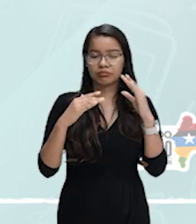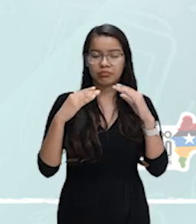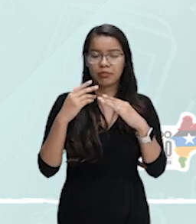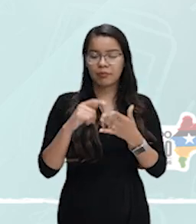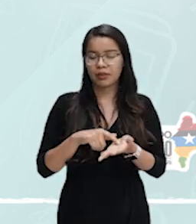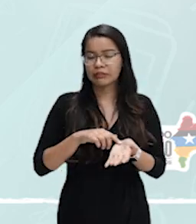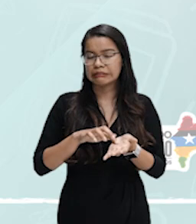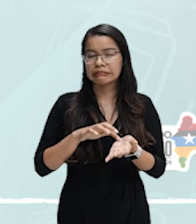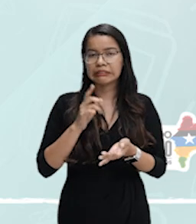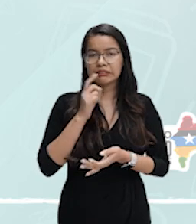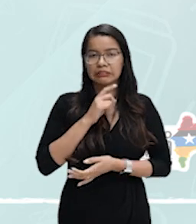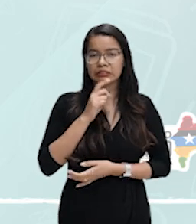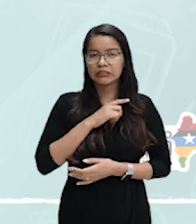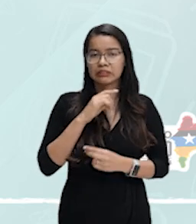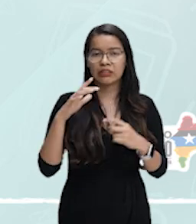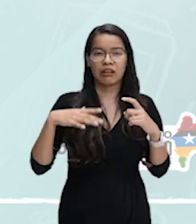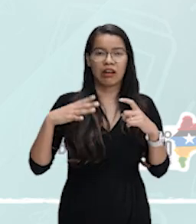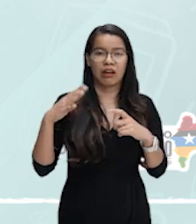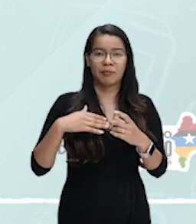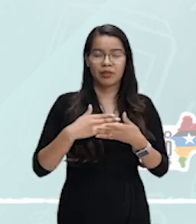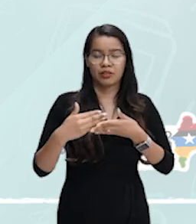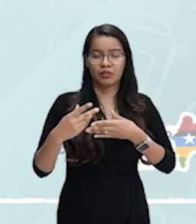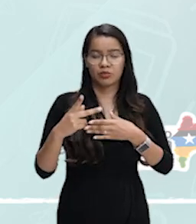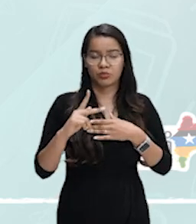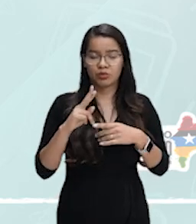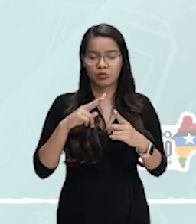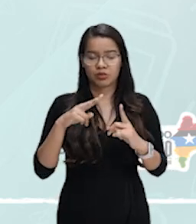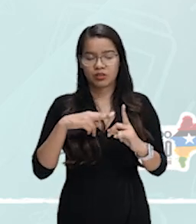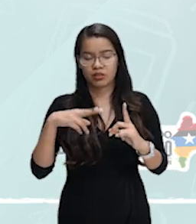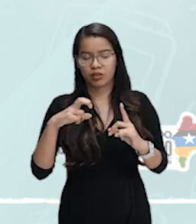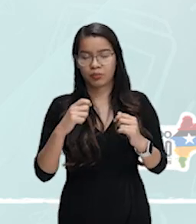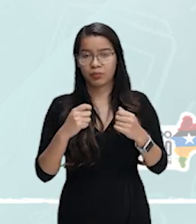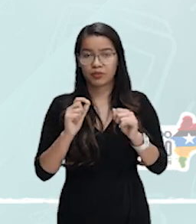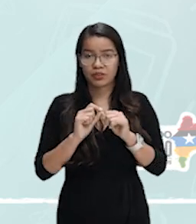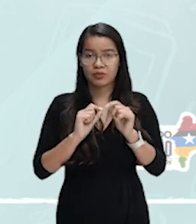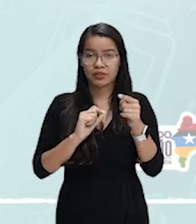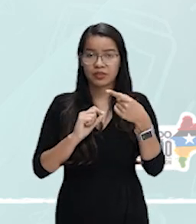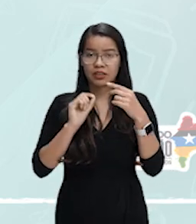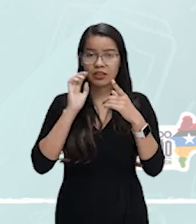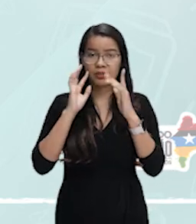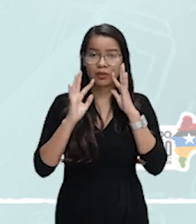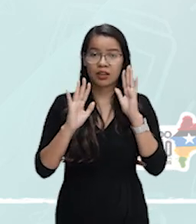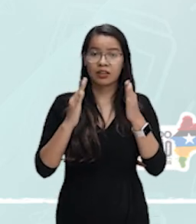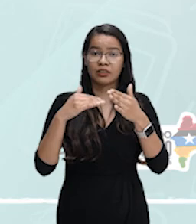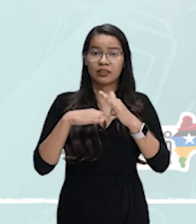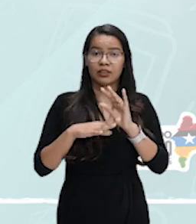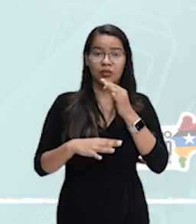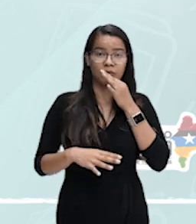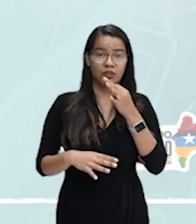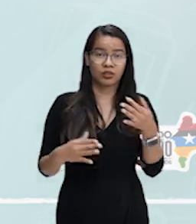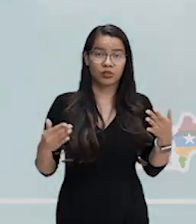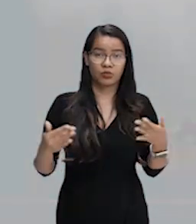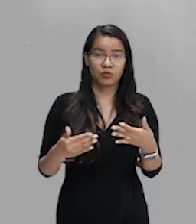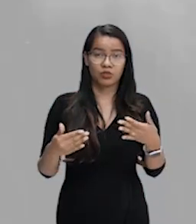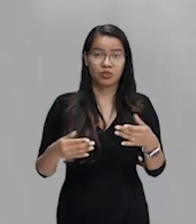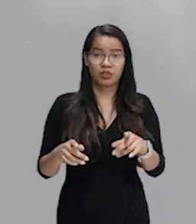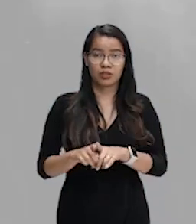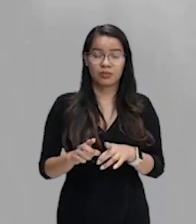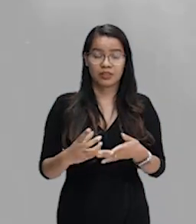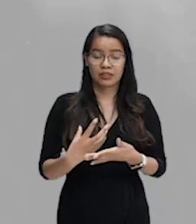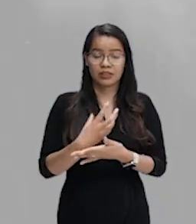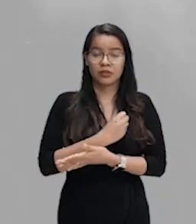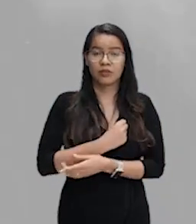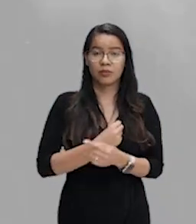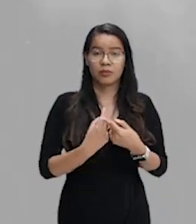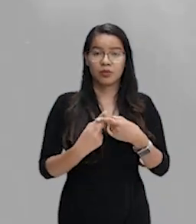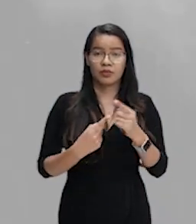tua percepção. Que a arte, ela pode fazer você imaginar, eu até comentei isso hoje com uma pessoa, e salvar, porque você